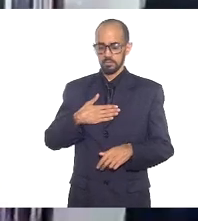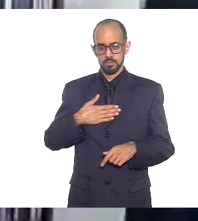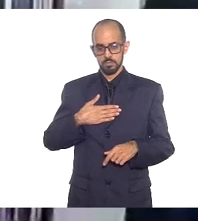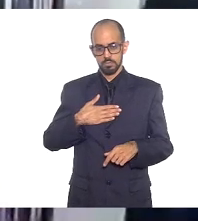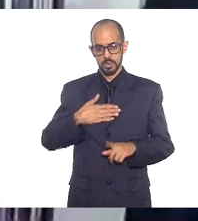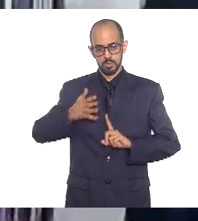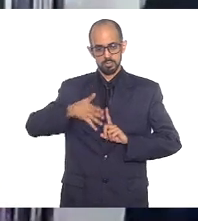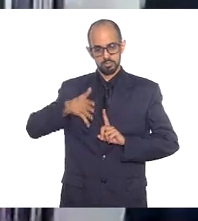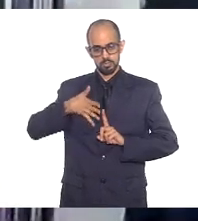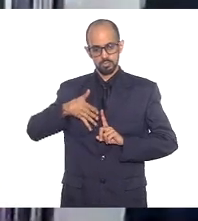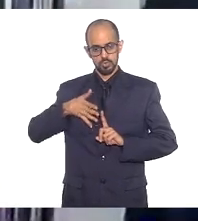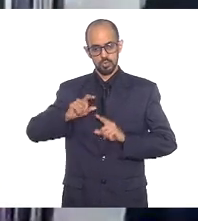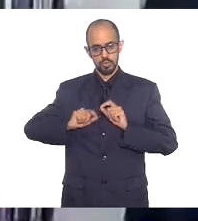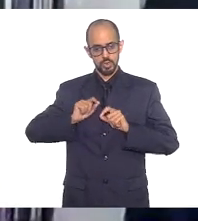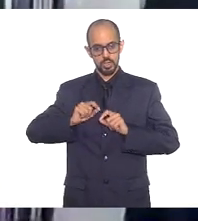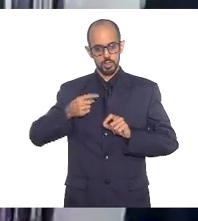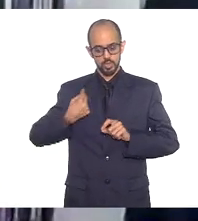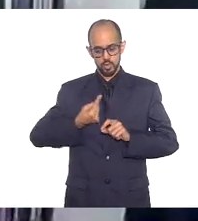também tivemos